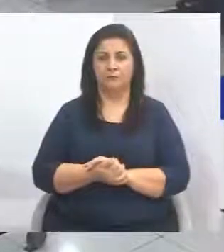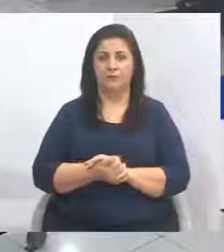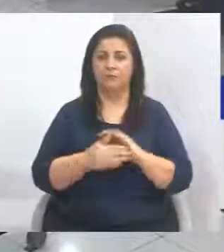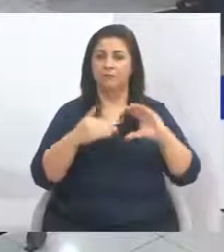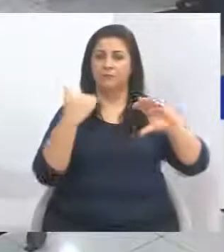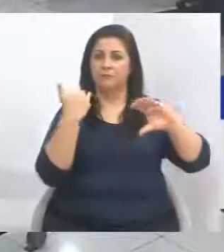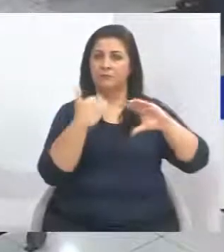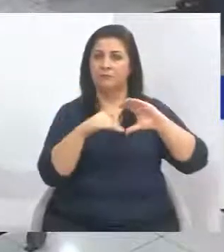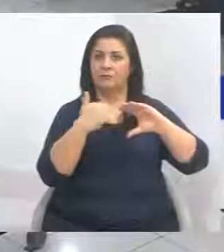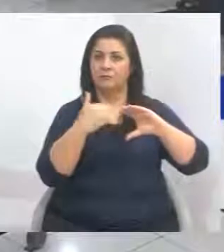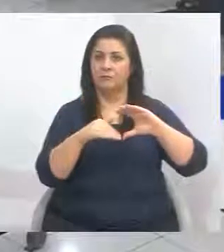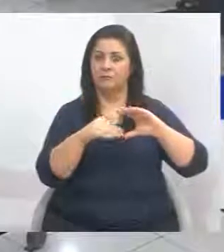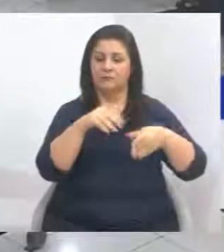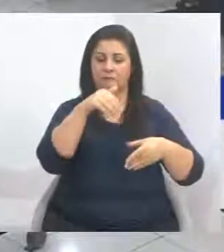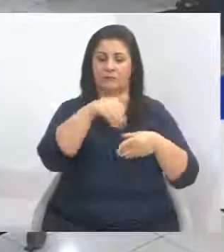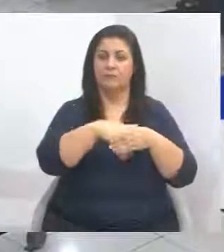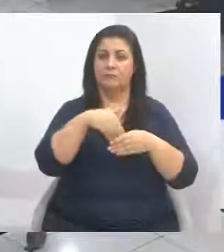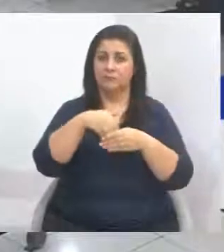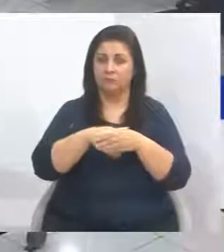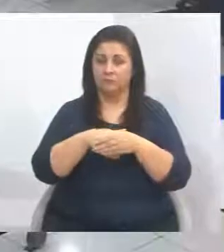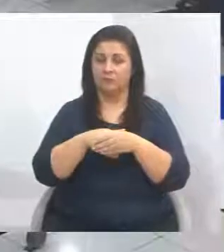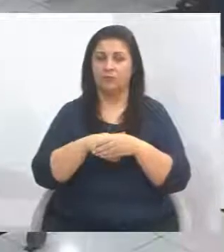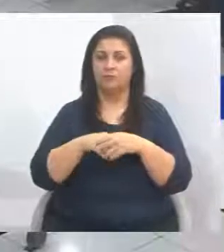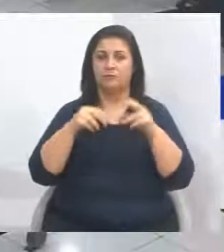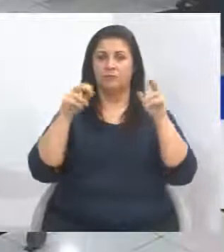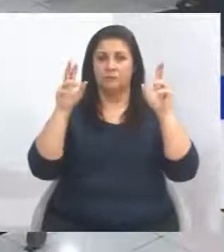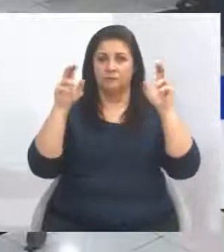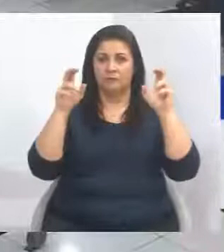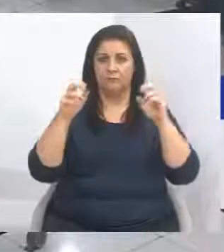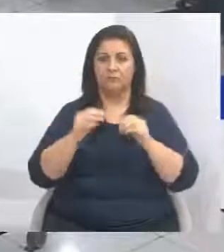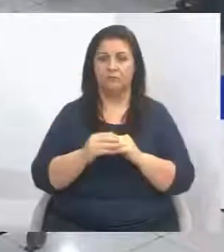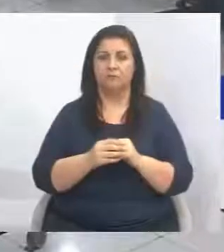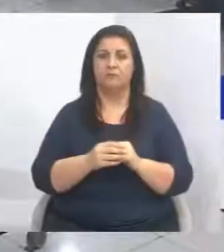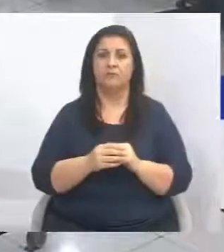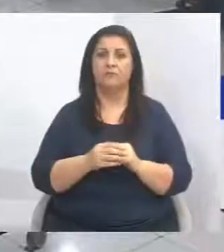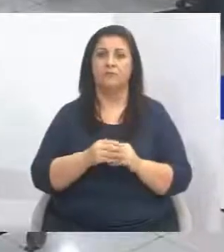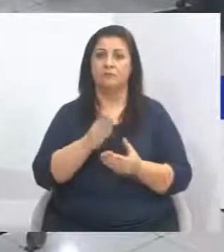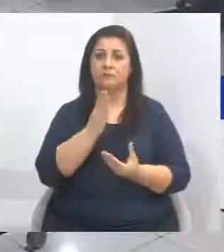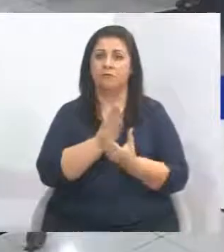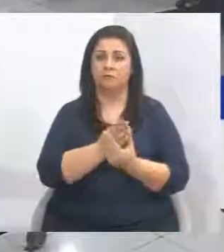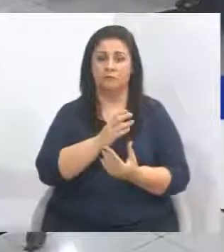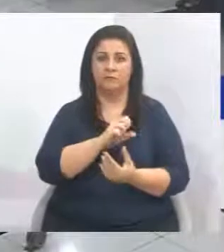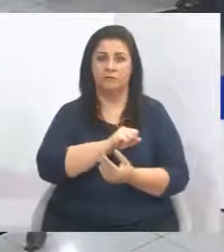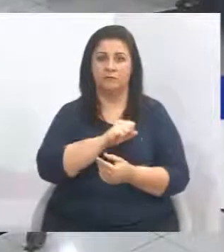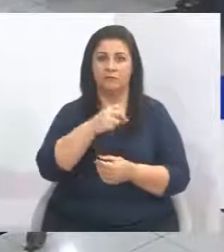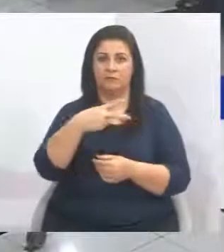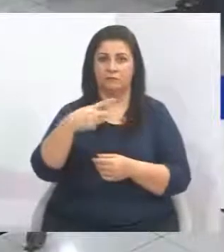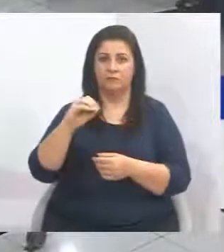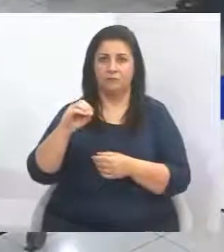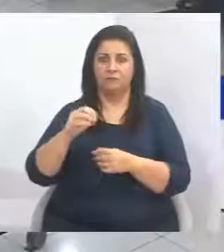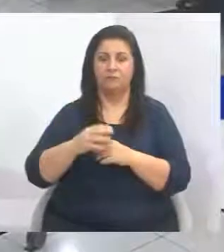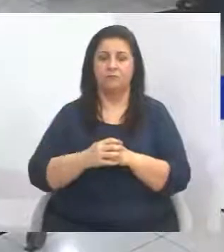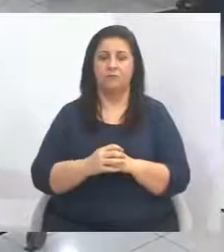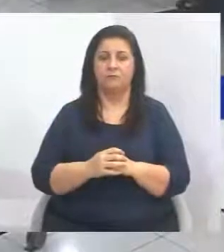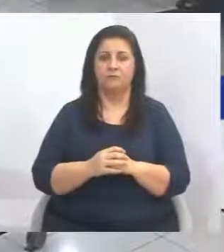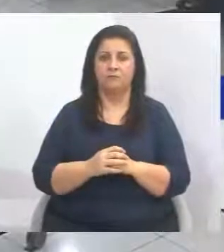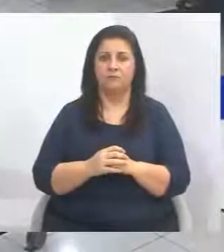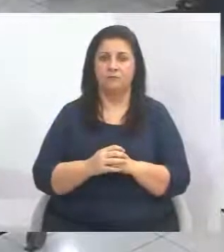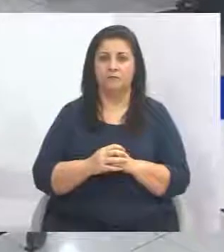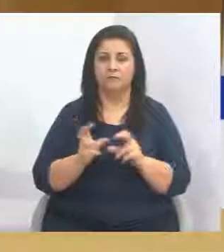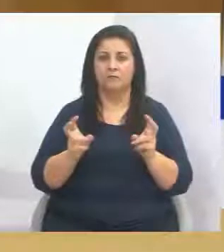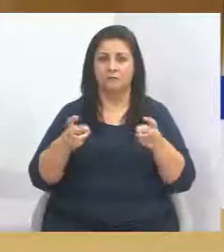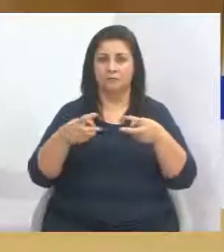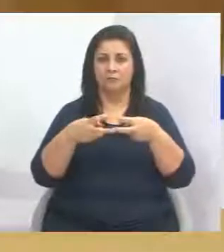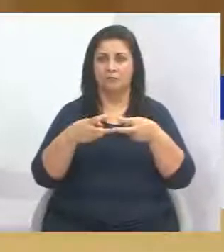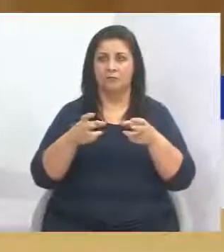Mensagem de voto ao projeto de lei referente ao processo número 20, de 10 de fevereiro de 2021, da Câmara